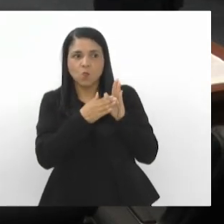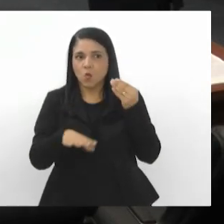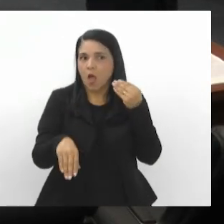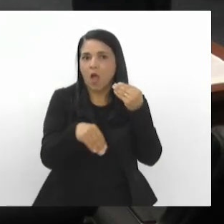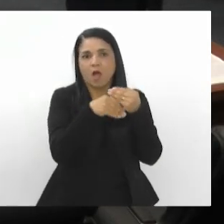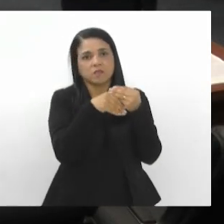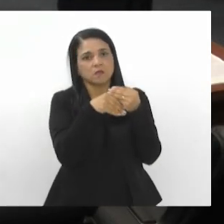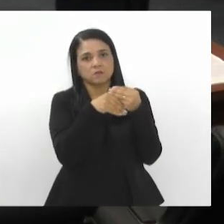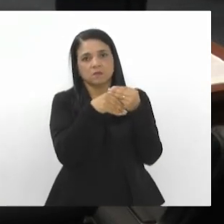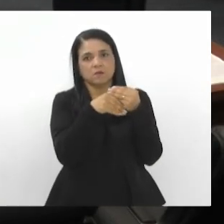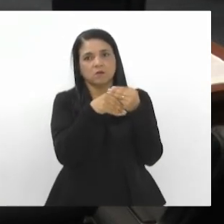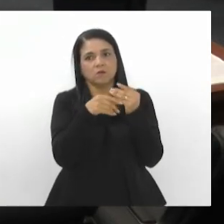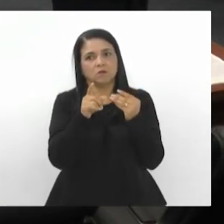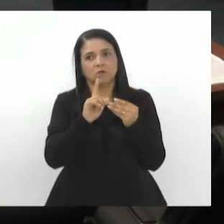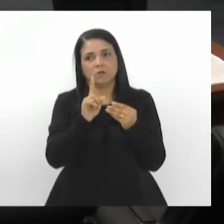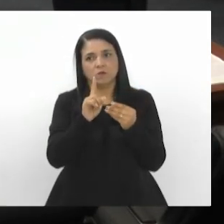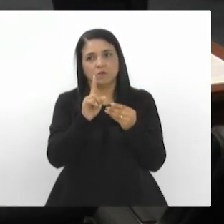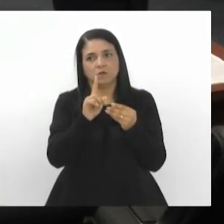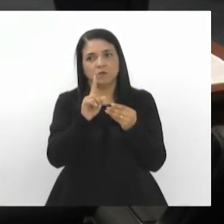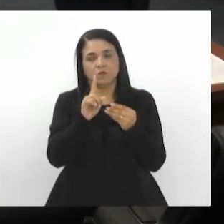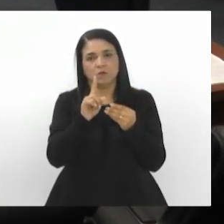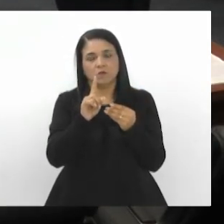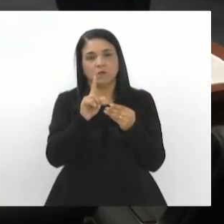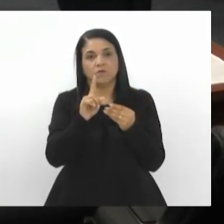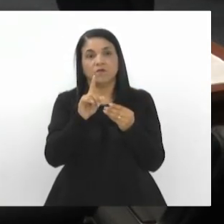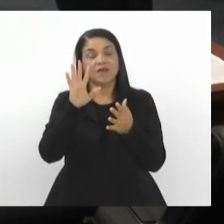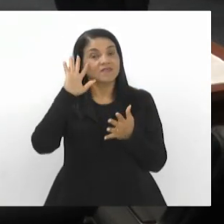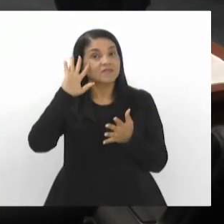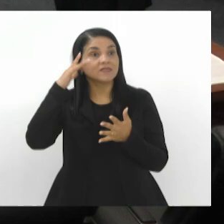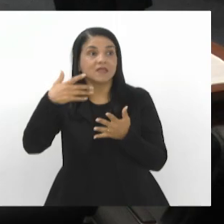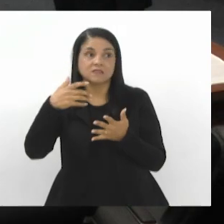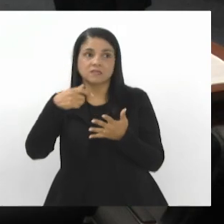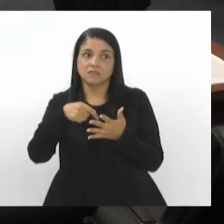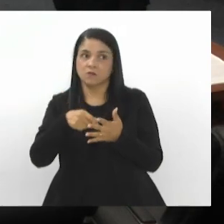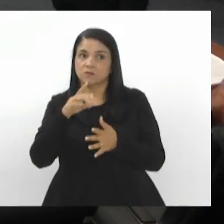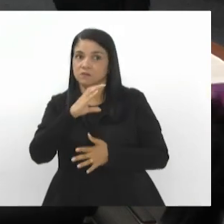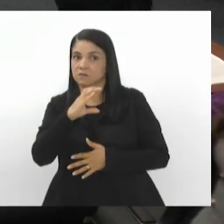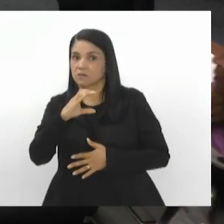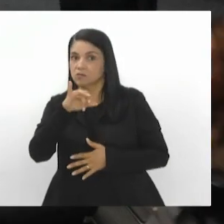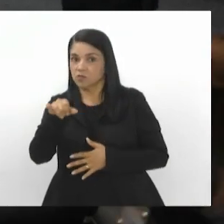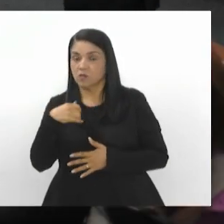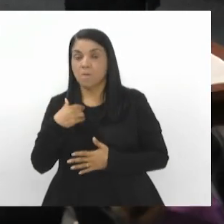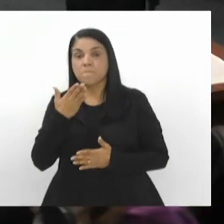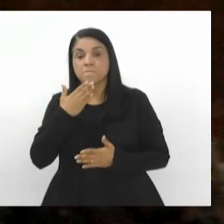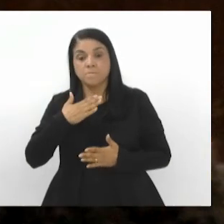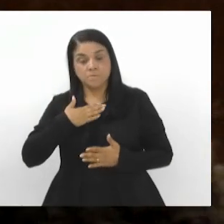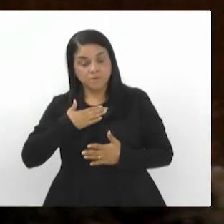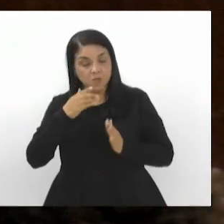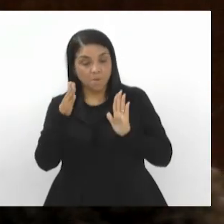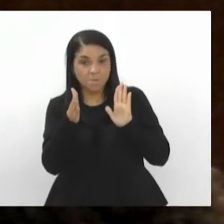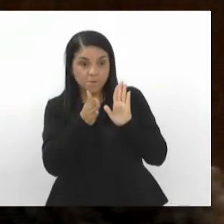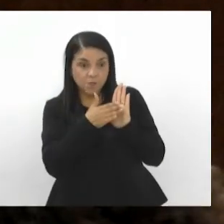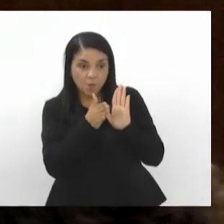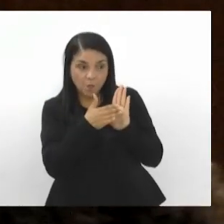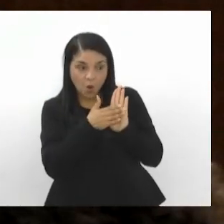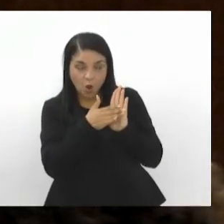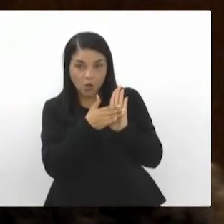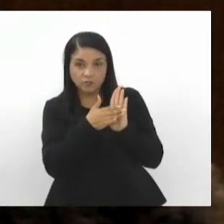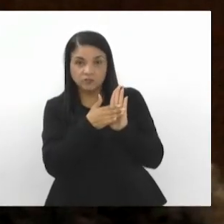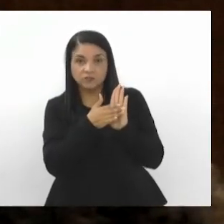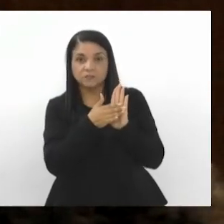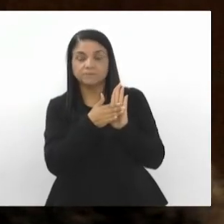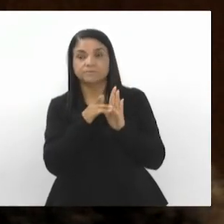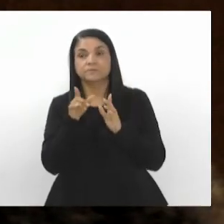anexação. Essa foi a decisão da CCJ. Da CCJ. A minha proposta é similar com uma pequena variante